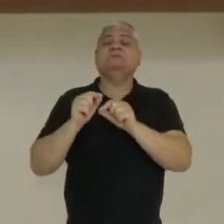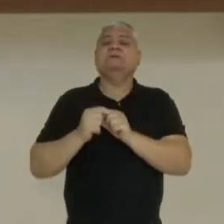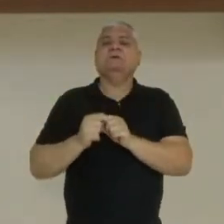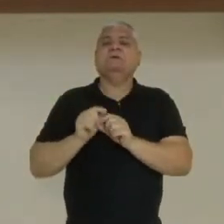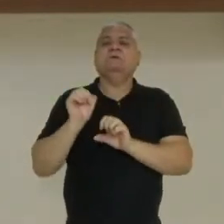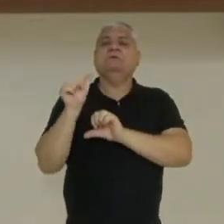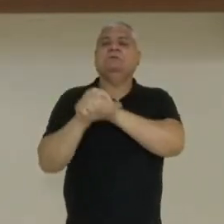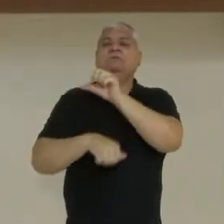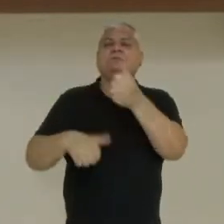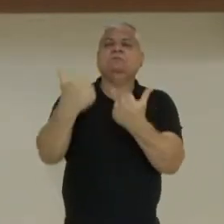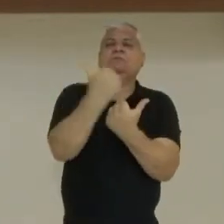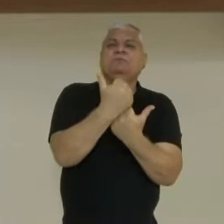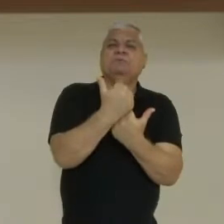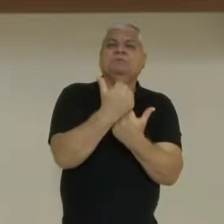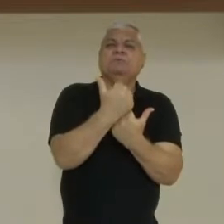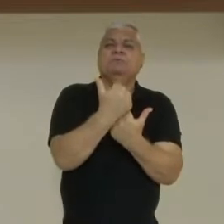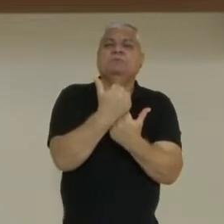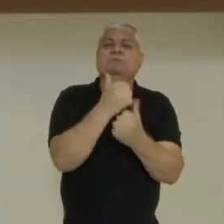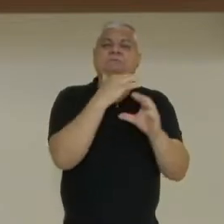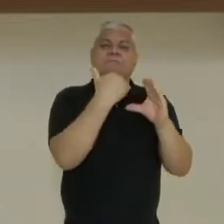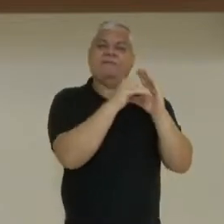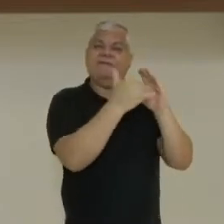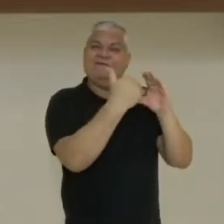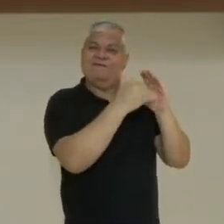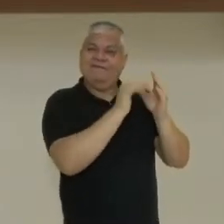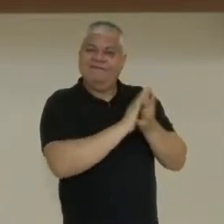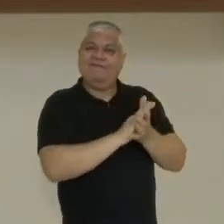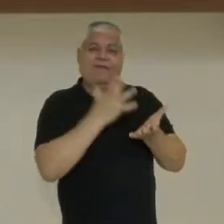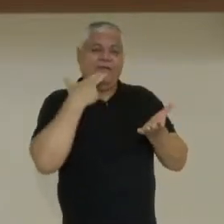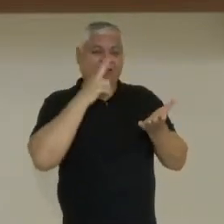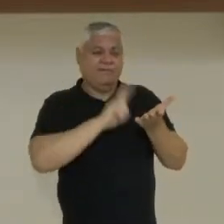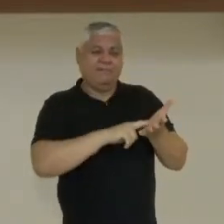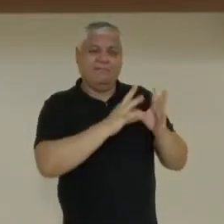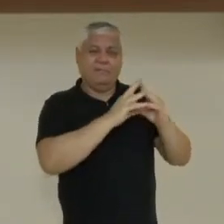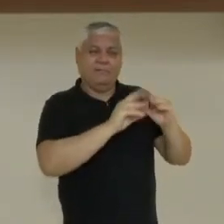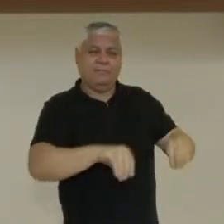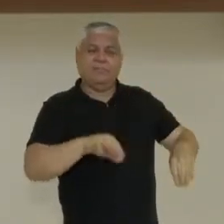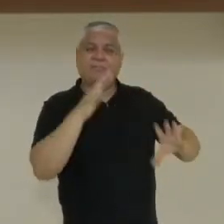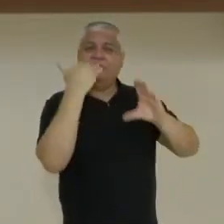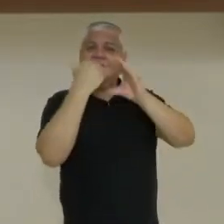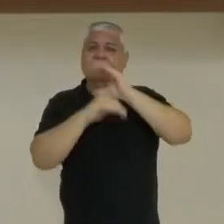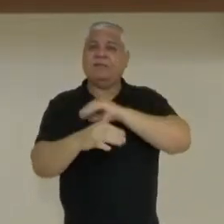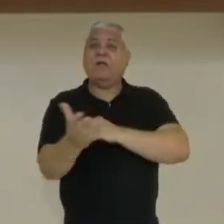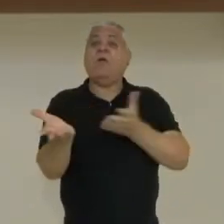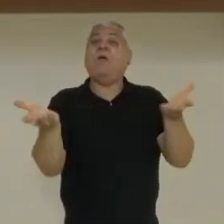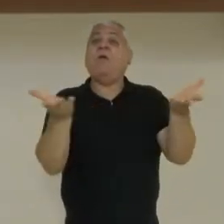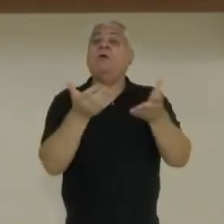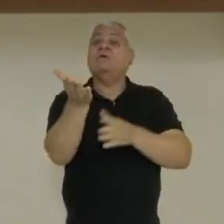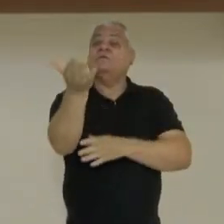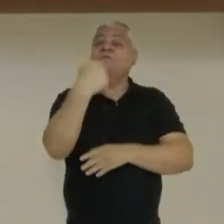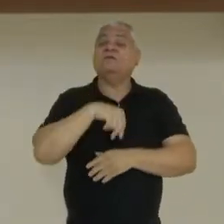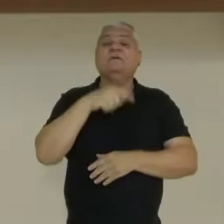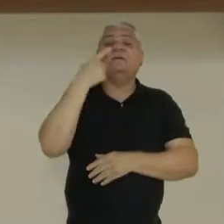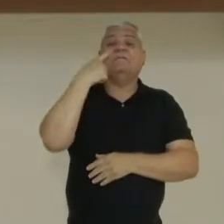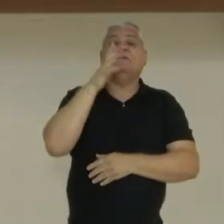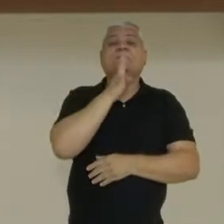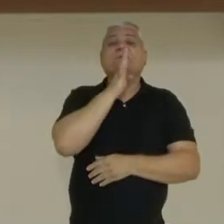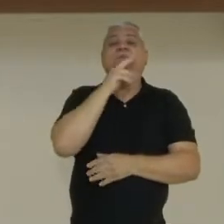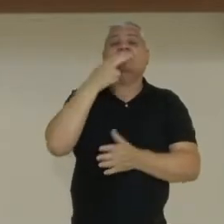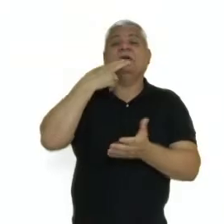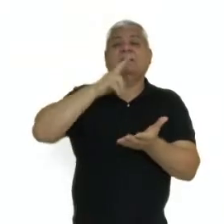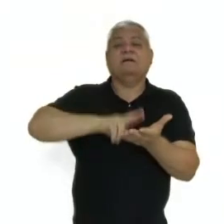lugar da carta? Você manda e-mails. E hoje eu te convido a conhecer então um pouco mais sobre